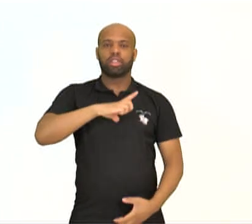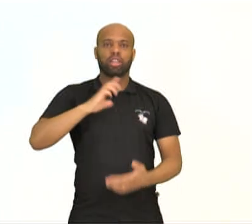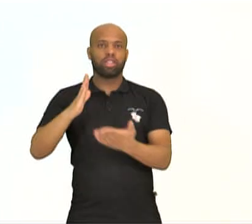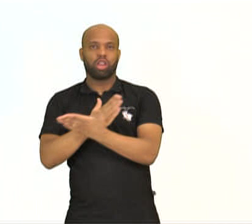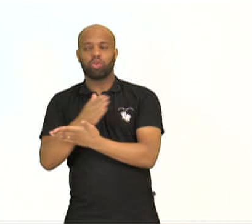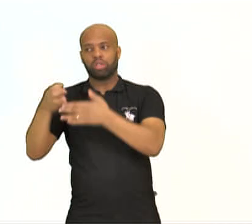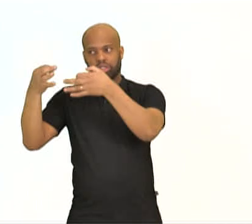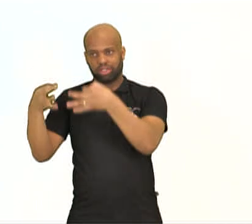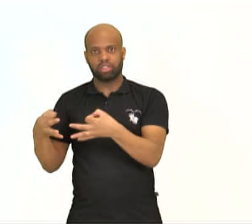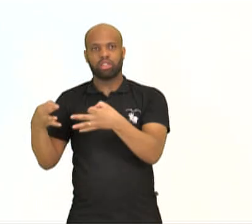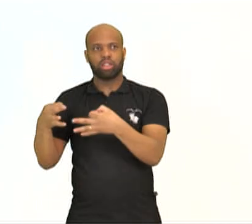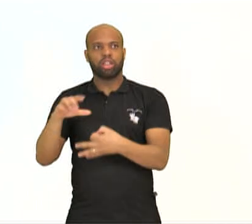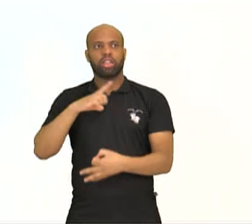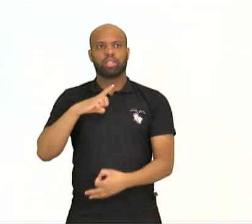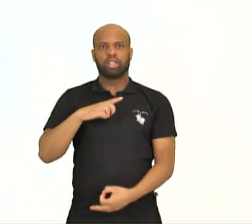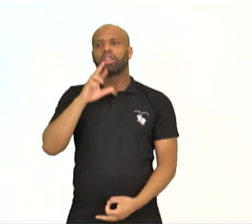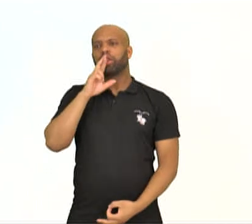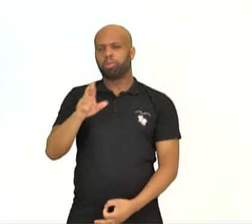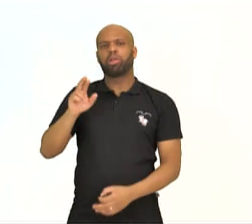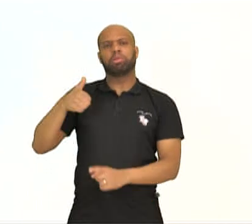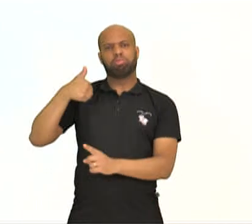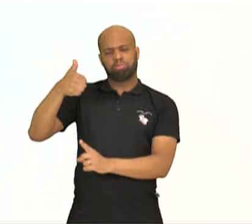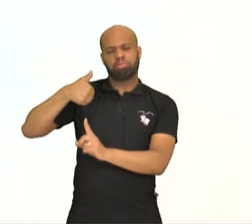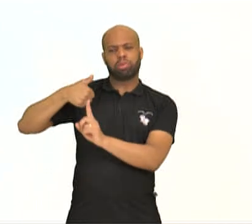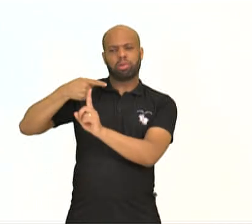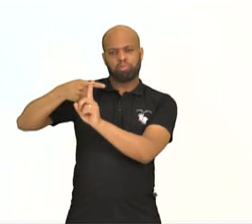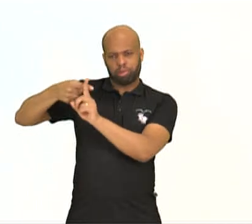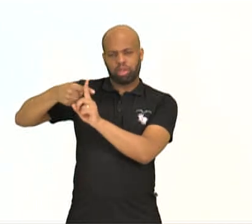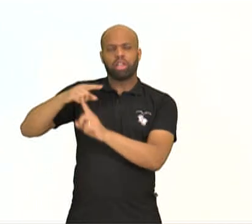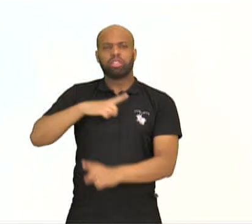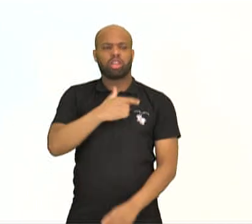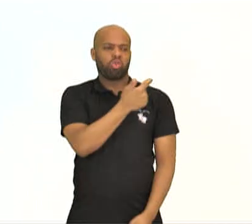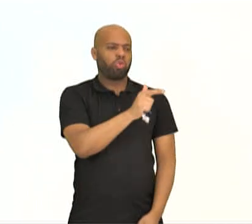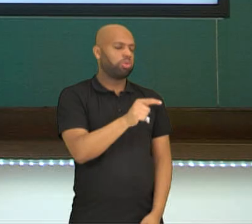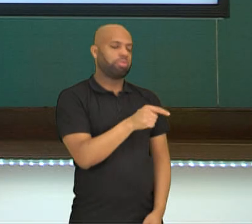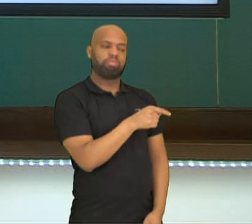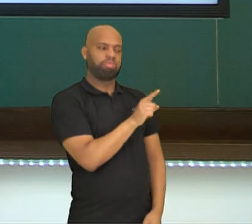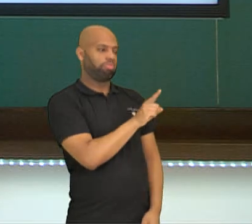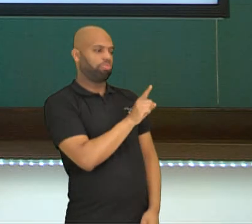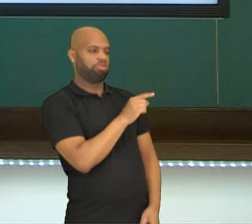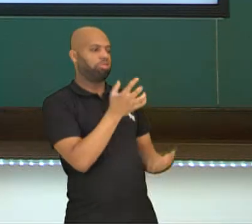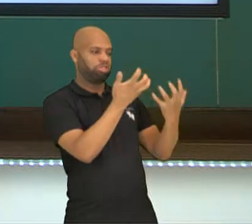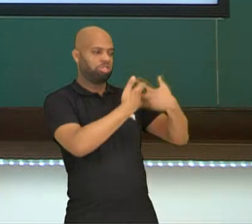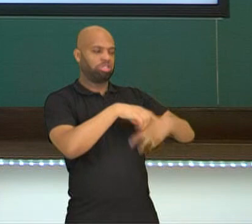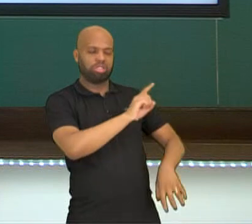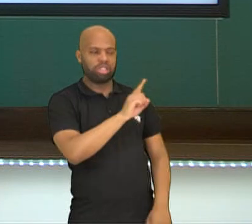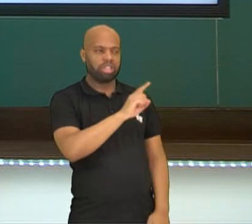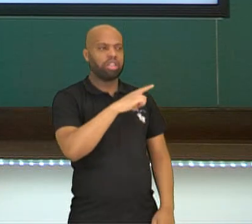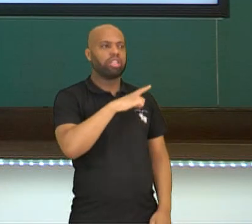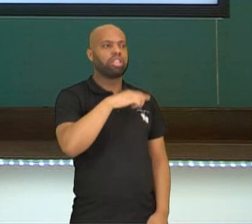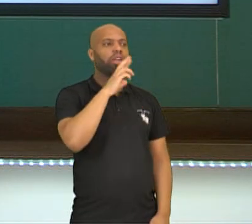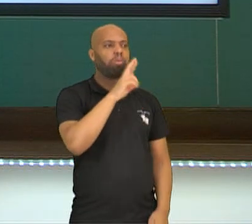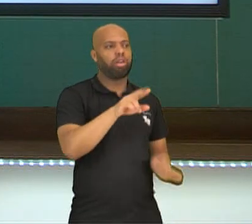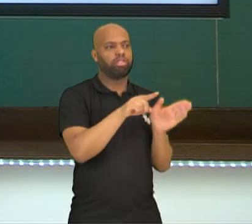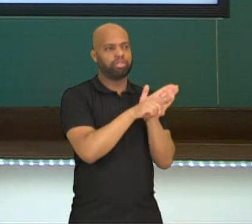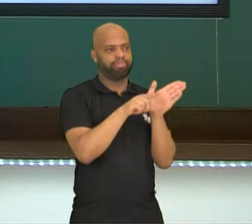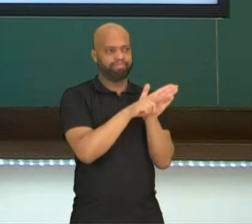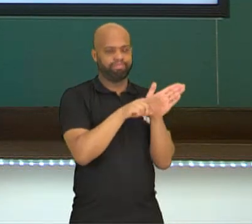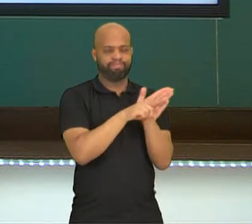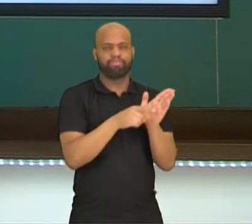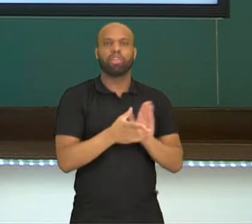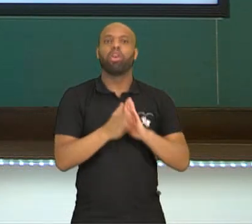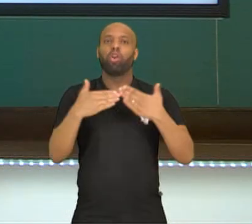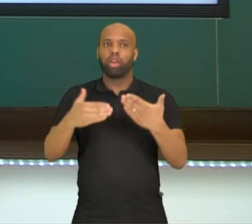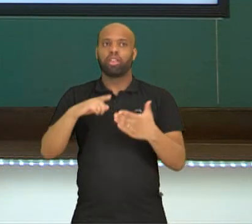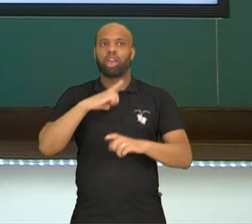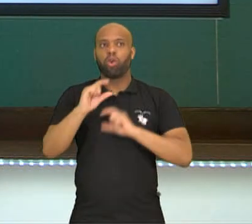dão certo, trazem resultados positivos, outros não dão tão certo e trazem resultados negativos, tá?